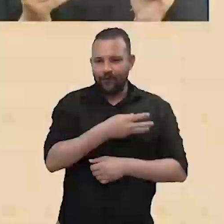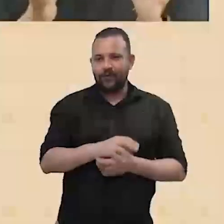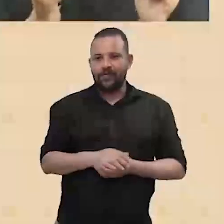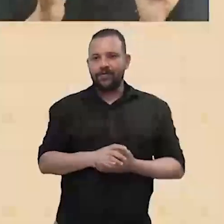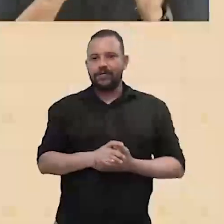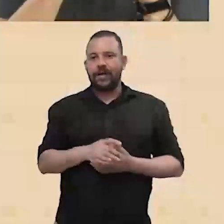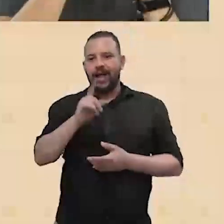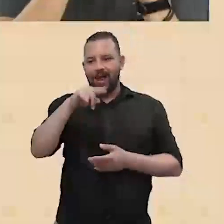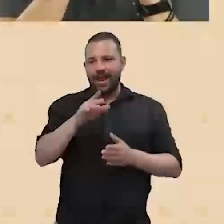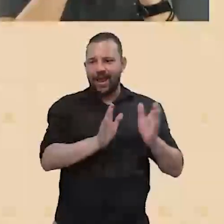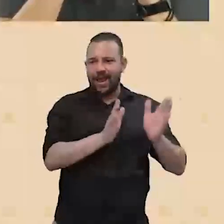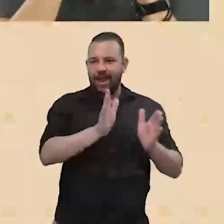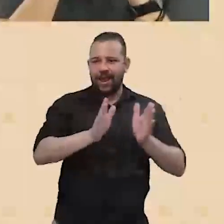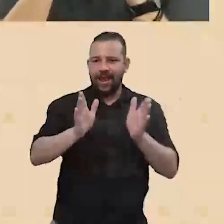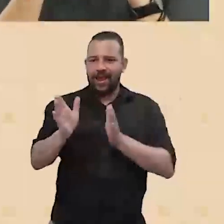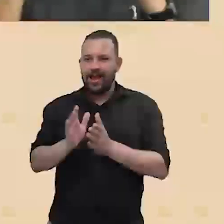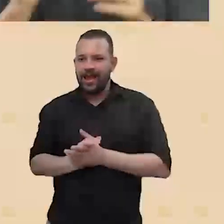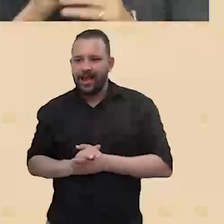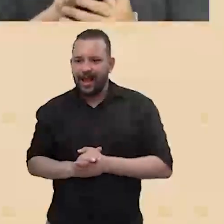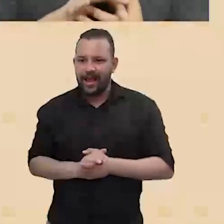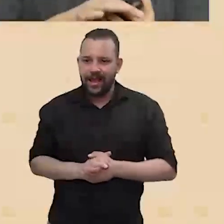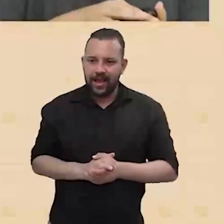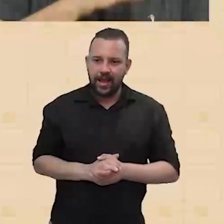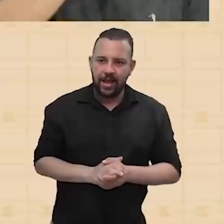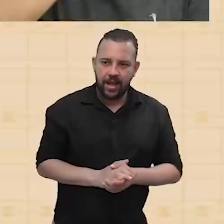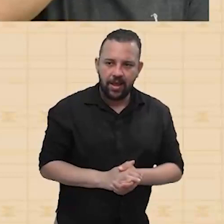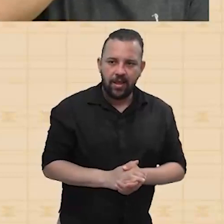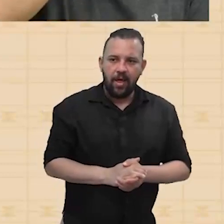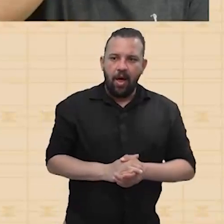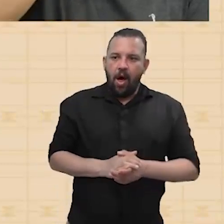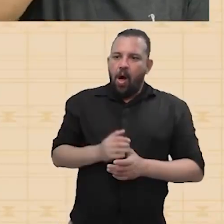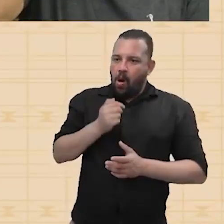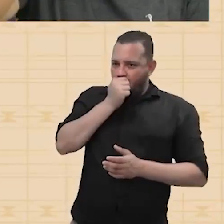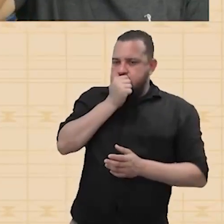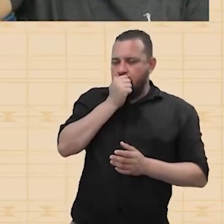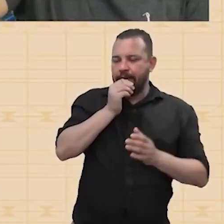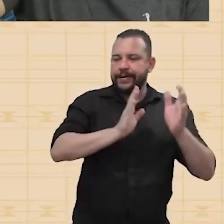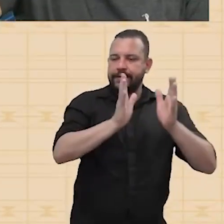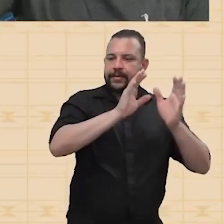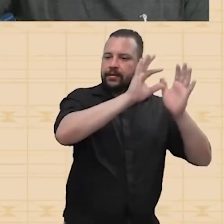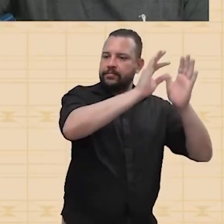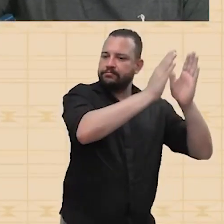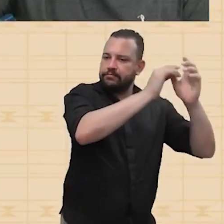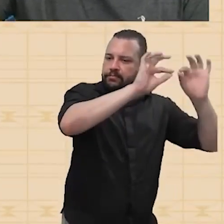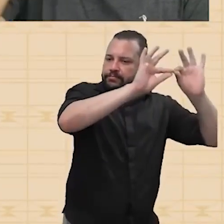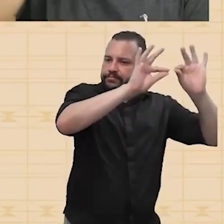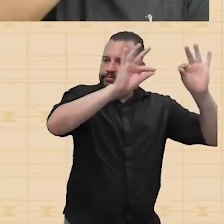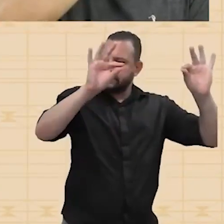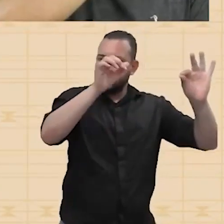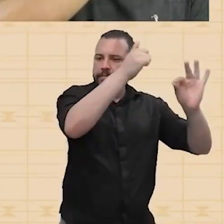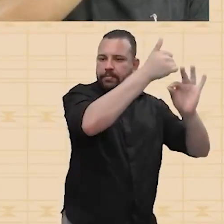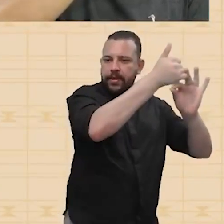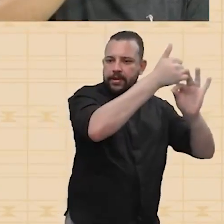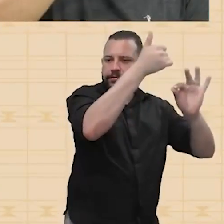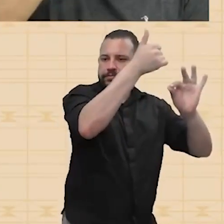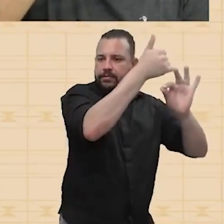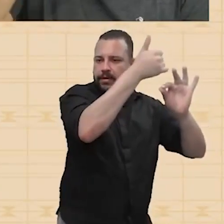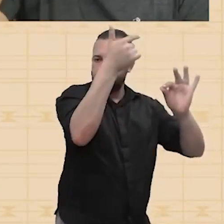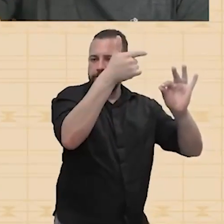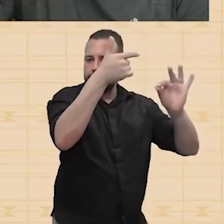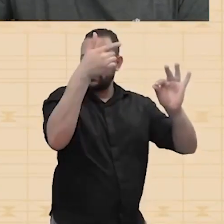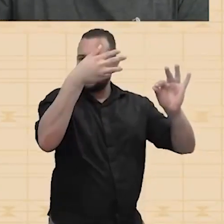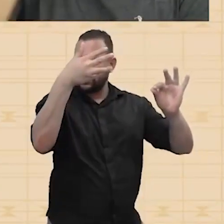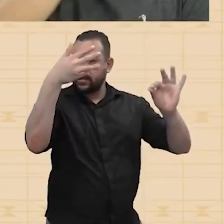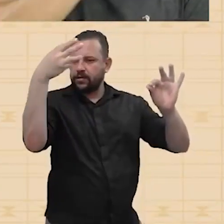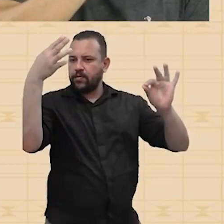é organizado na horizontal, assim, ó, na horizontal, ó. Primeiro período,